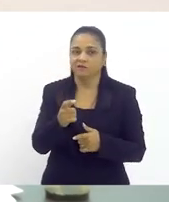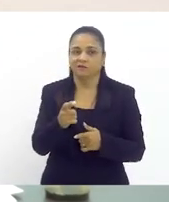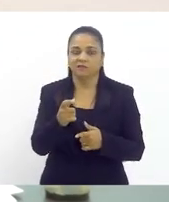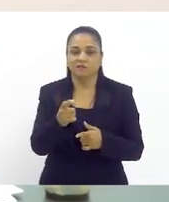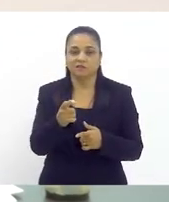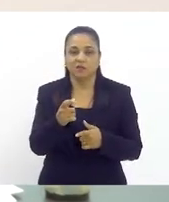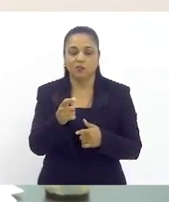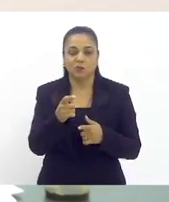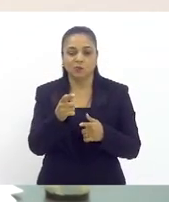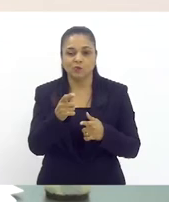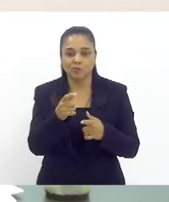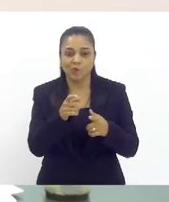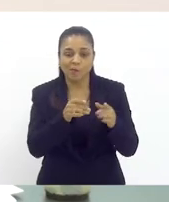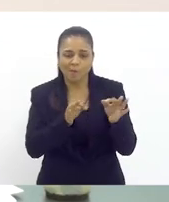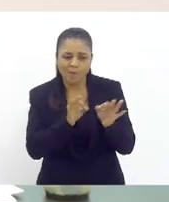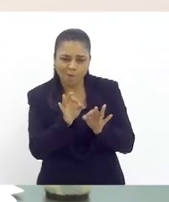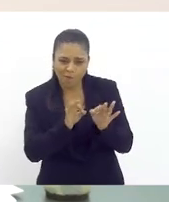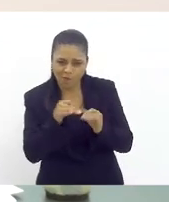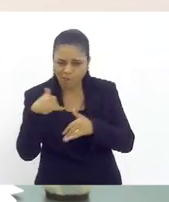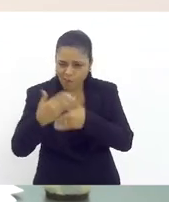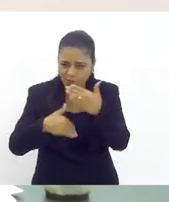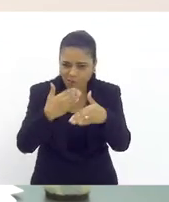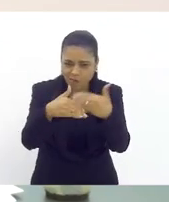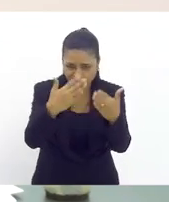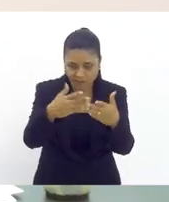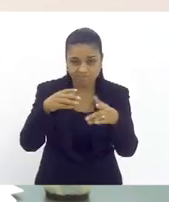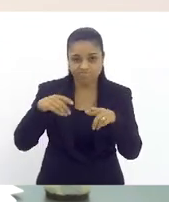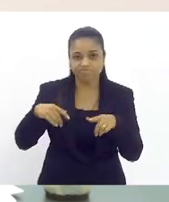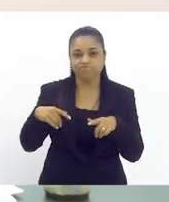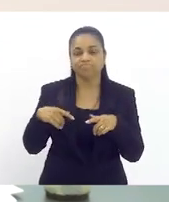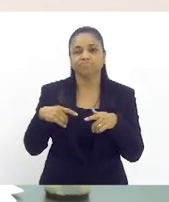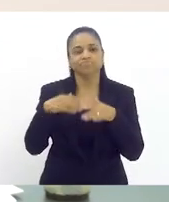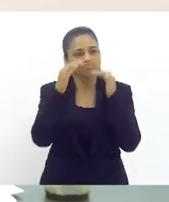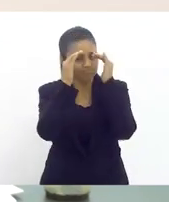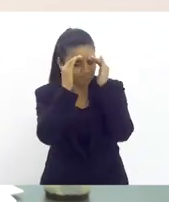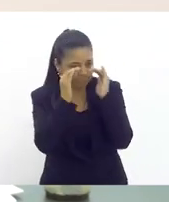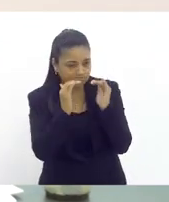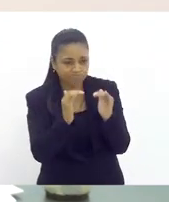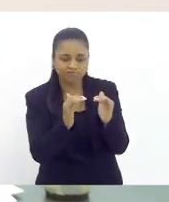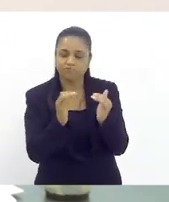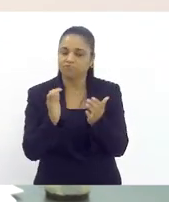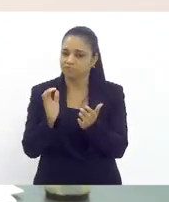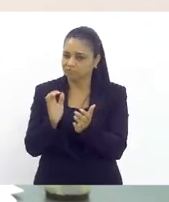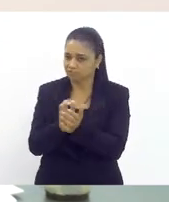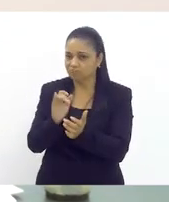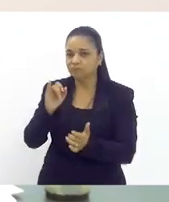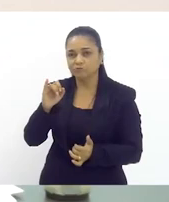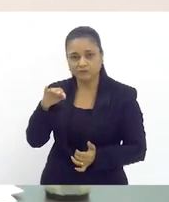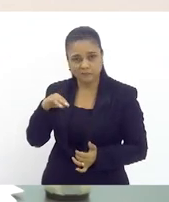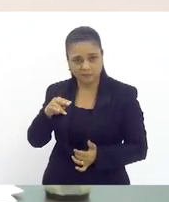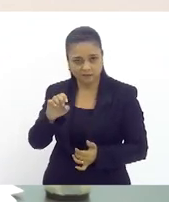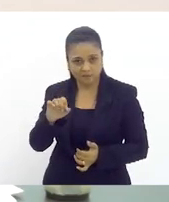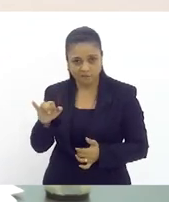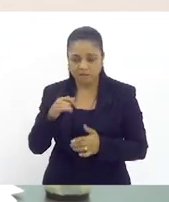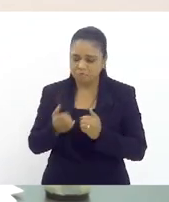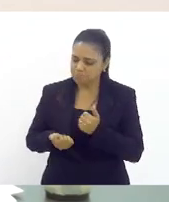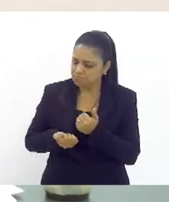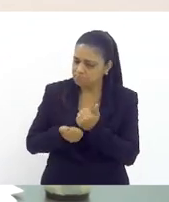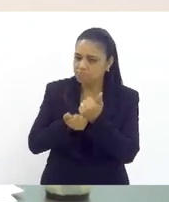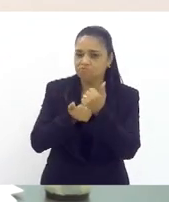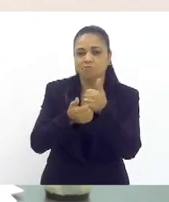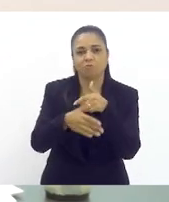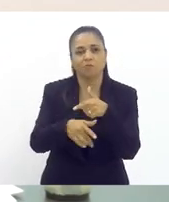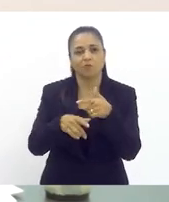delimitação porque todo respeito a equipe técnica de né que sempre deu uma ponte muito importante